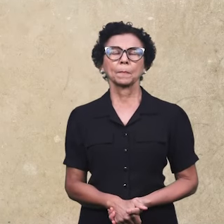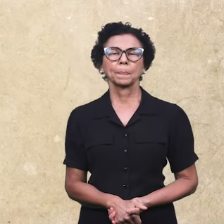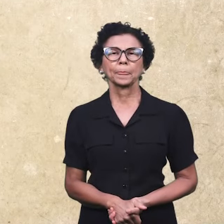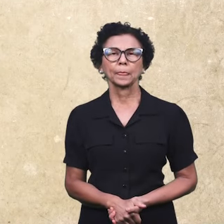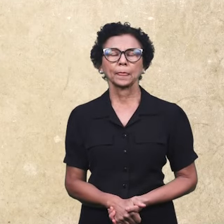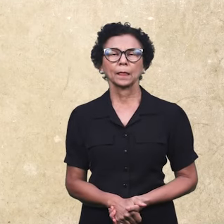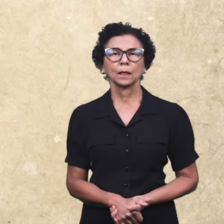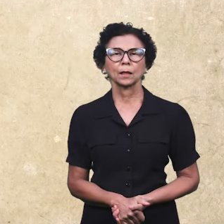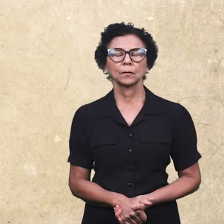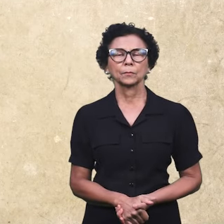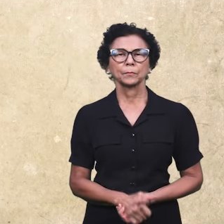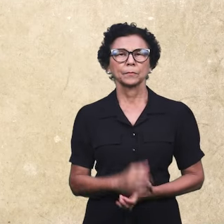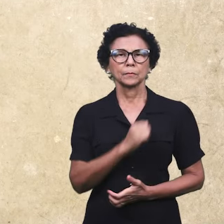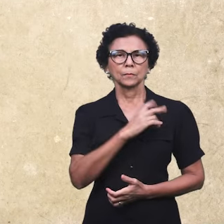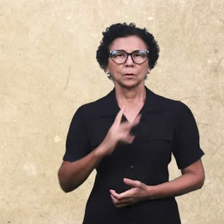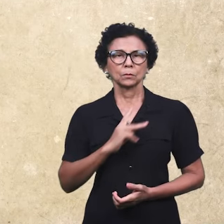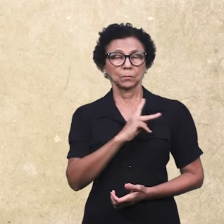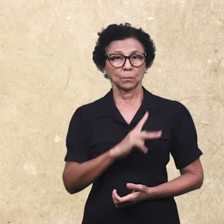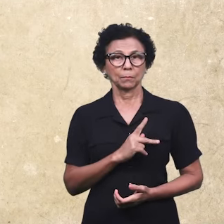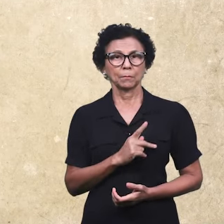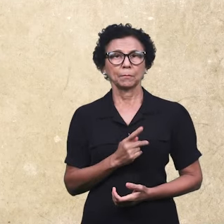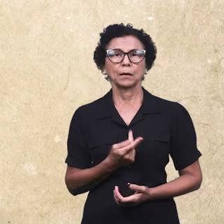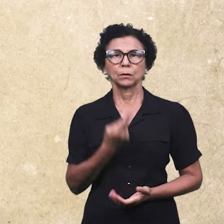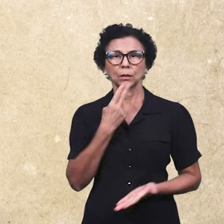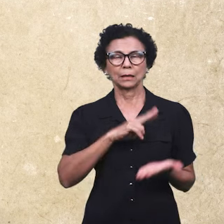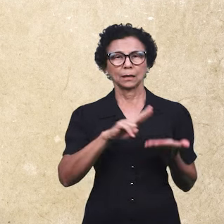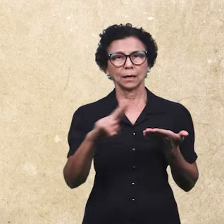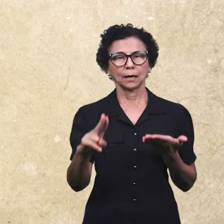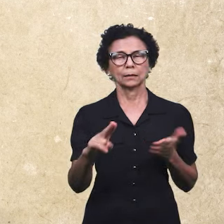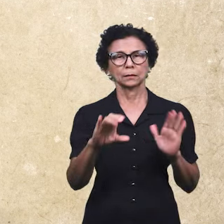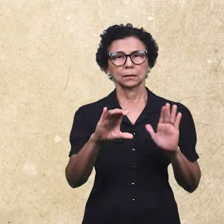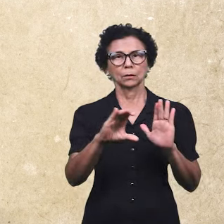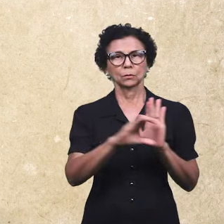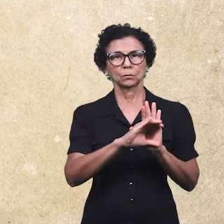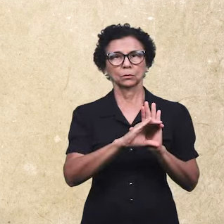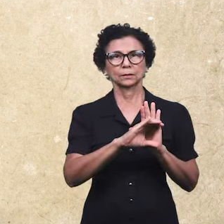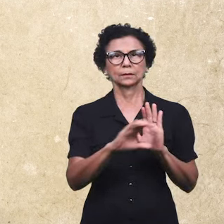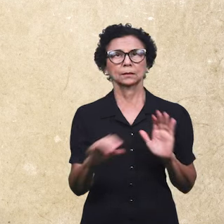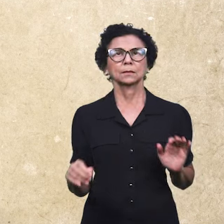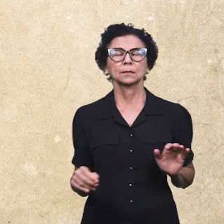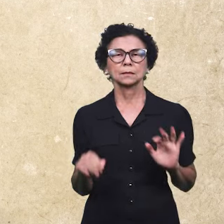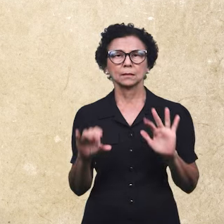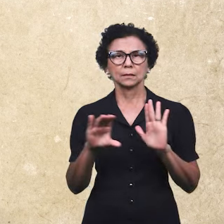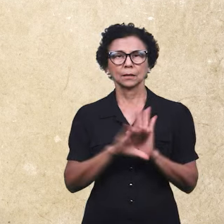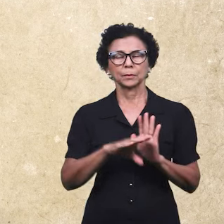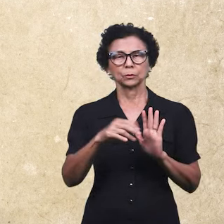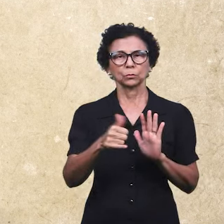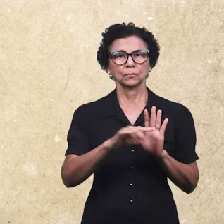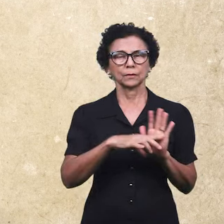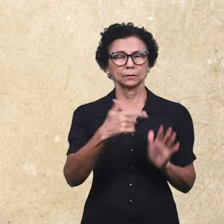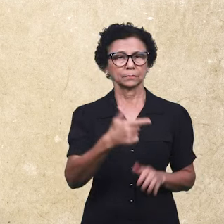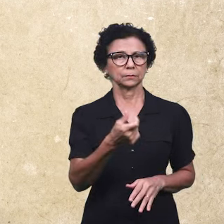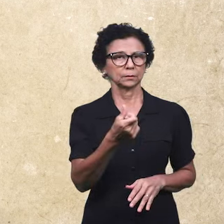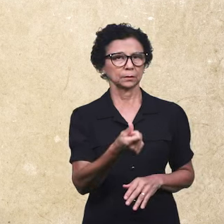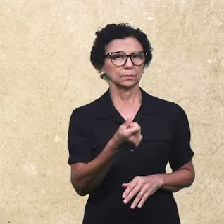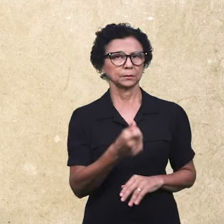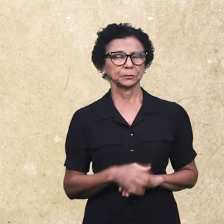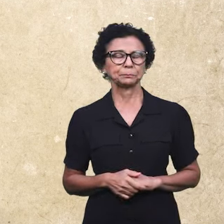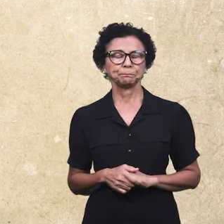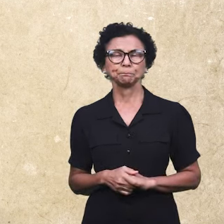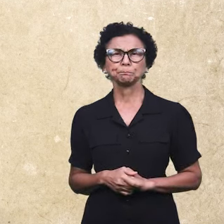Epístola do apóstolo Paulo aos Colossenses, capítulo 1, verso 26, que diz assim: